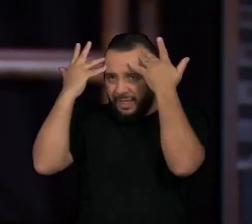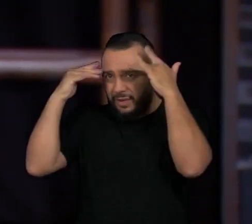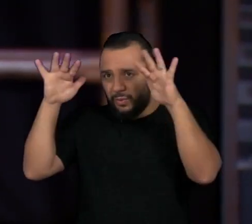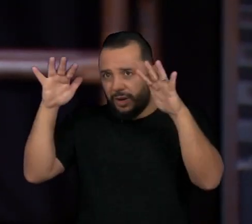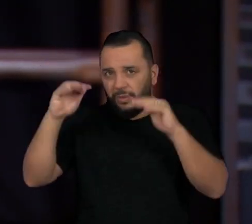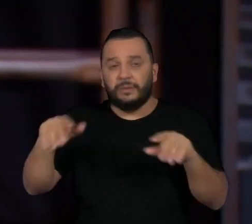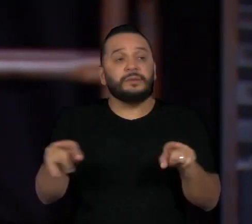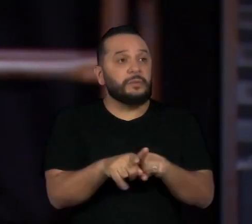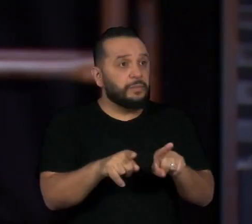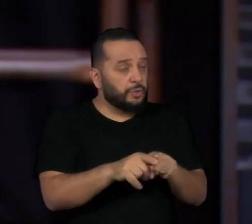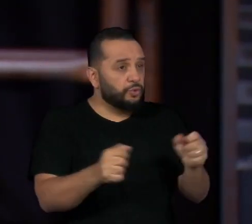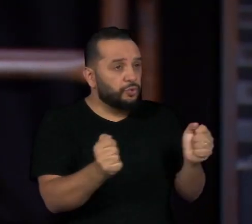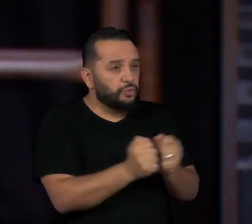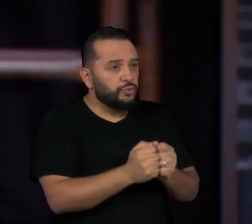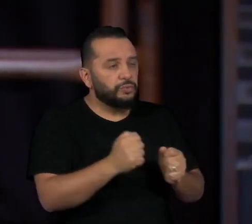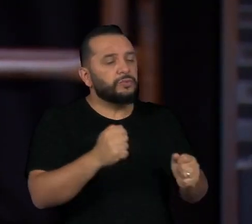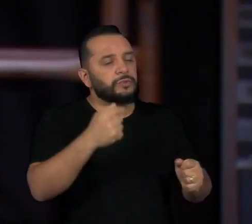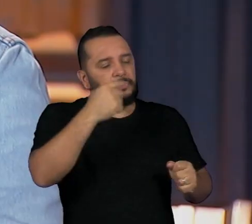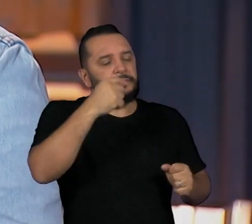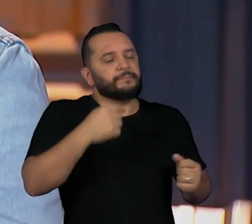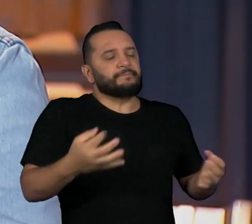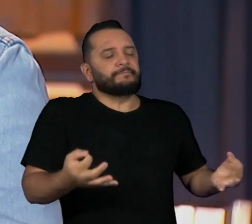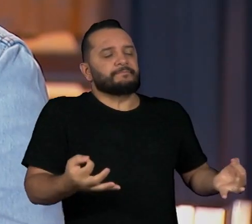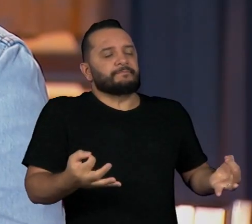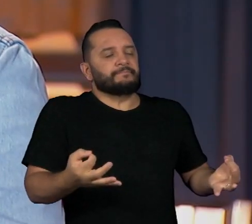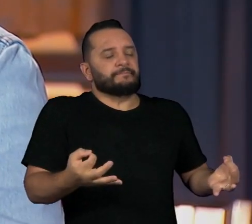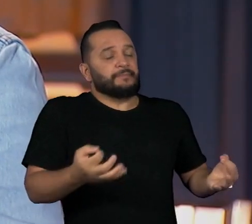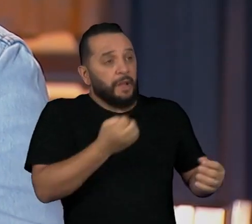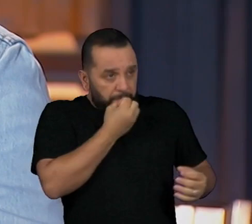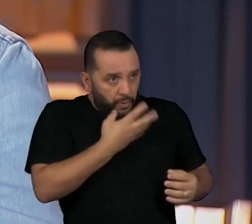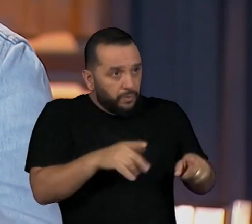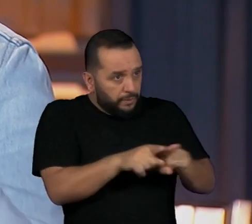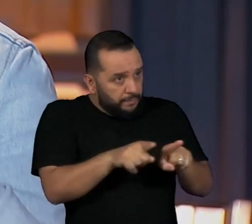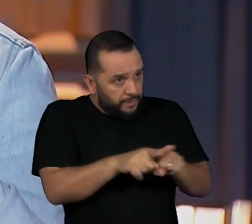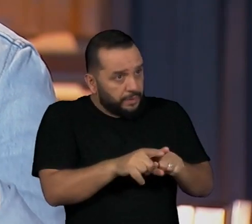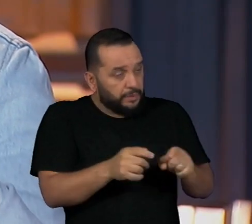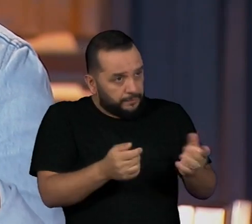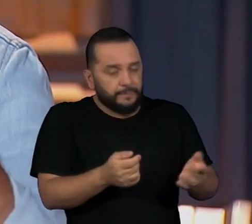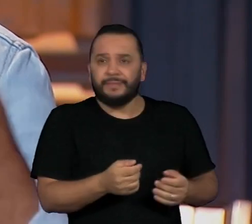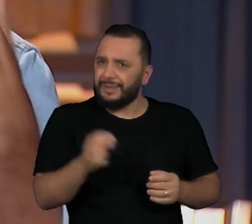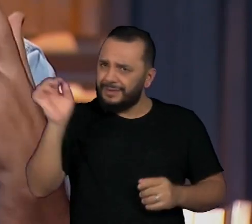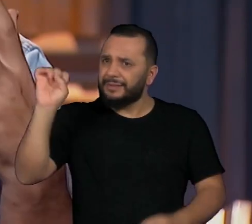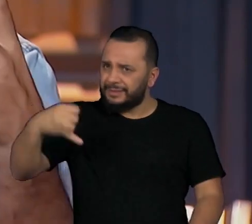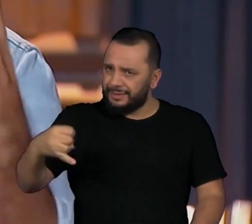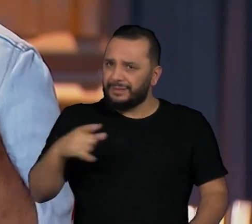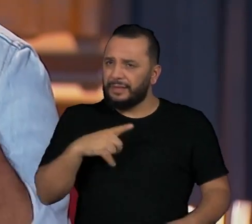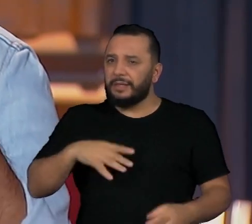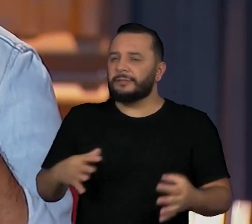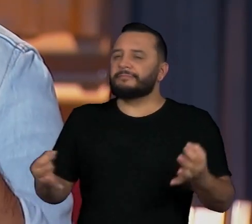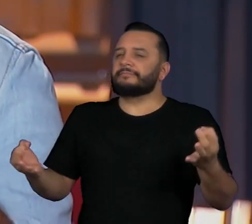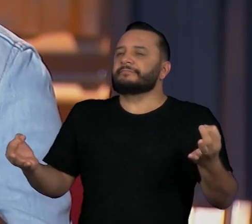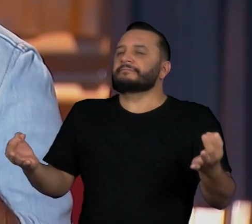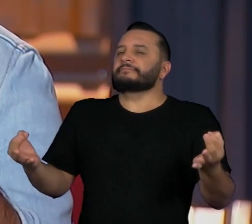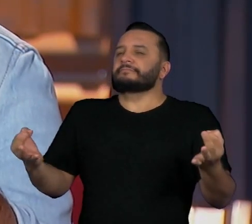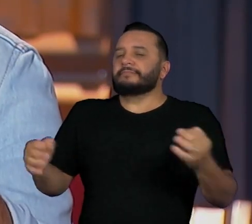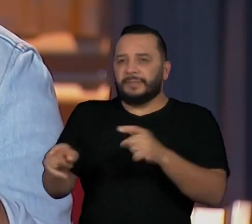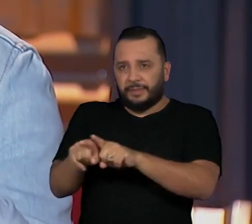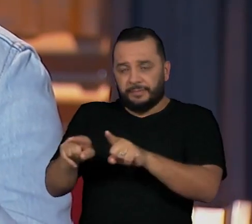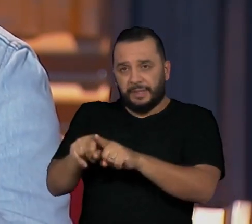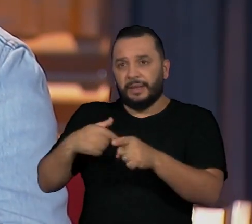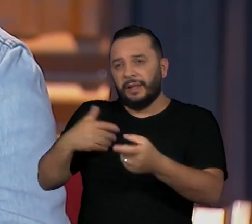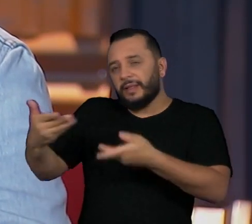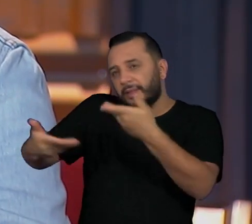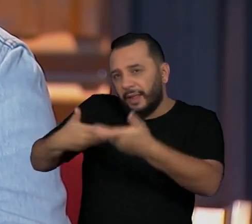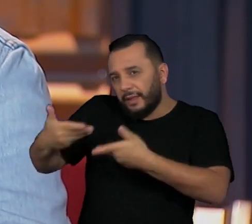pode ter um outro efeito também? Sim, e vou além. Tanto a meditação, quanto as substâncias psicodélicas, quanto